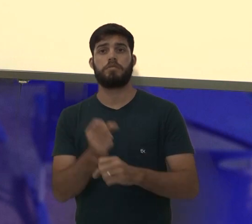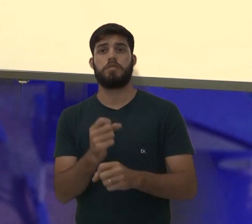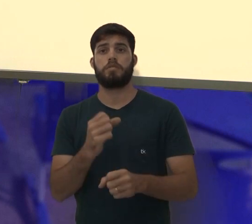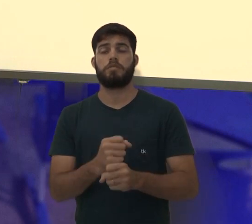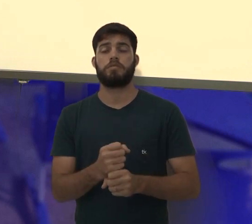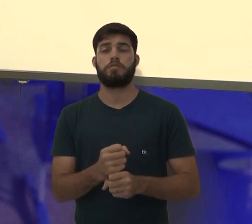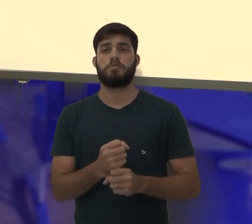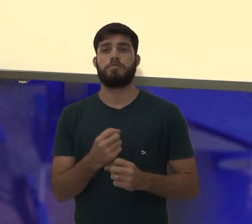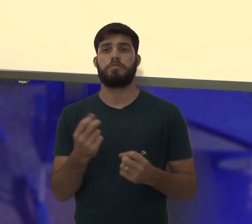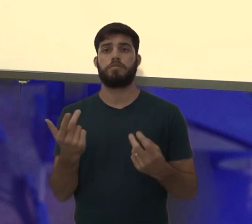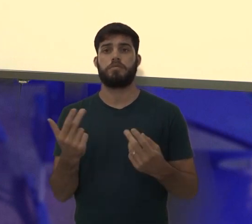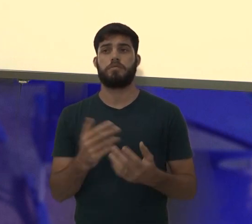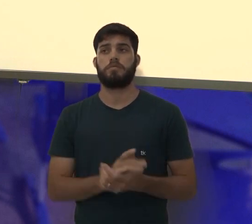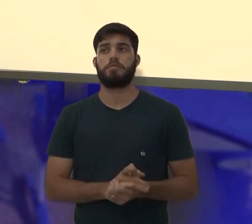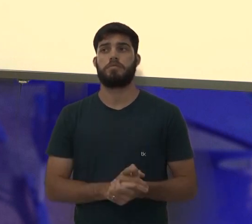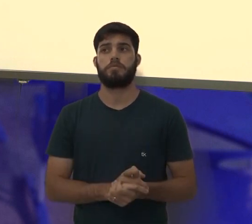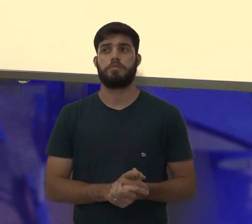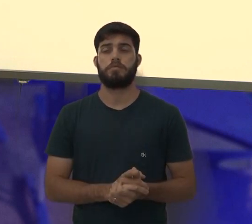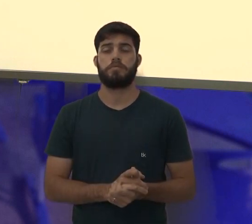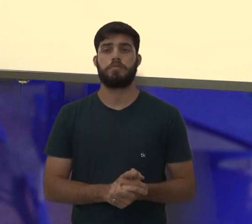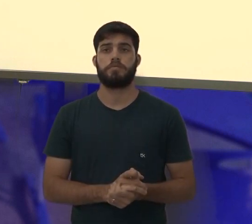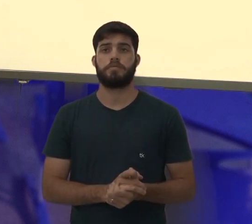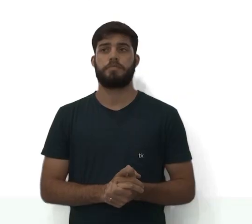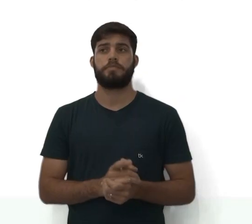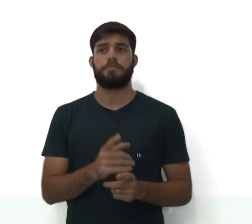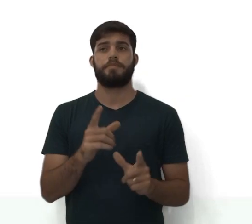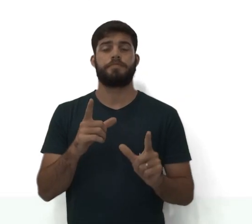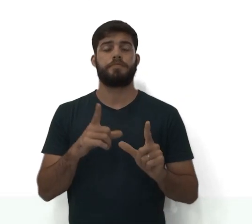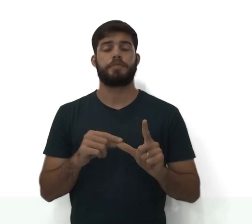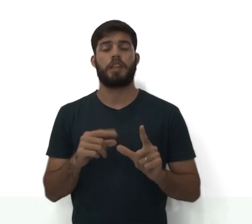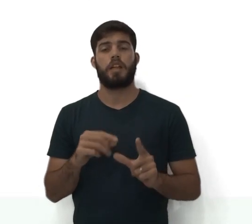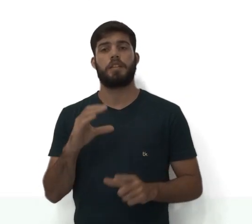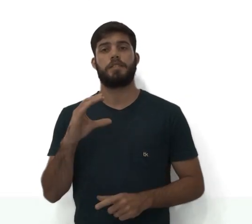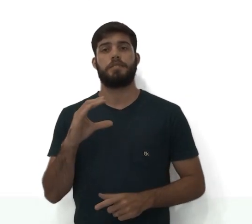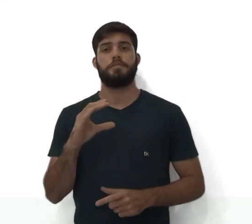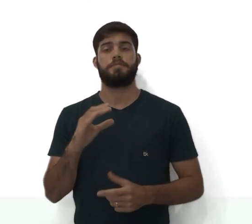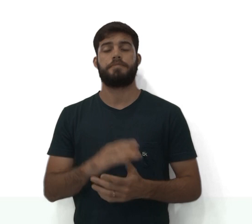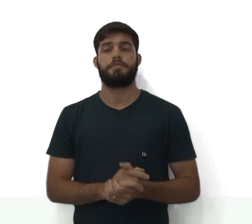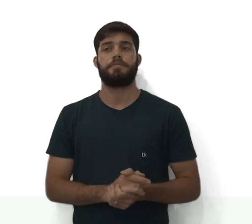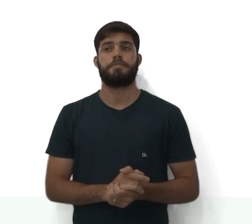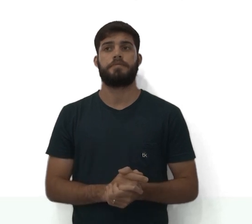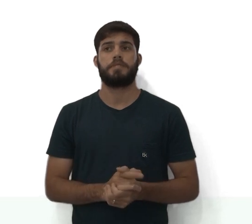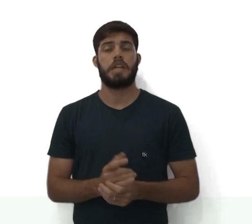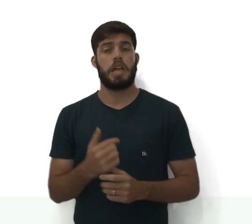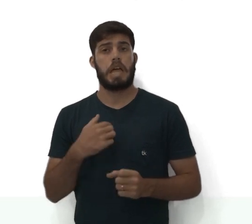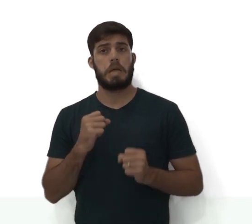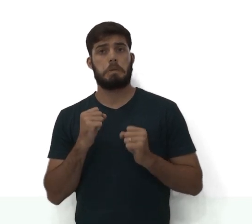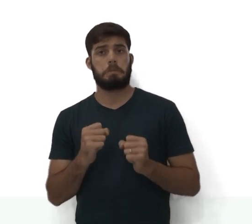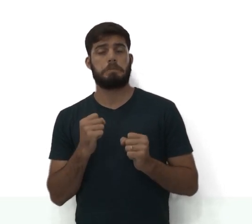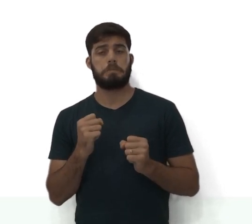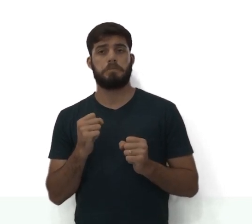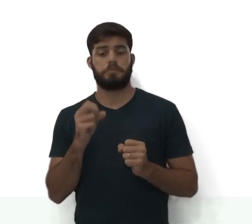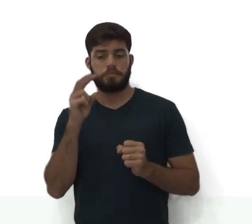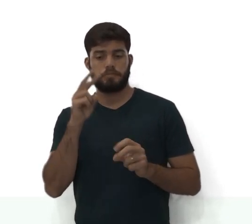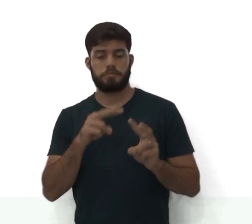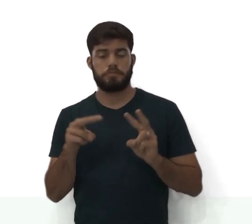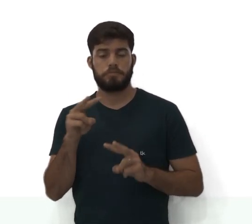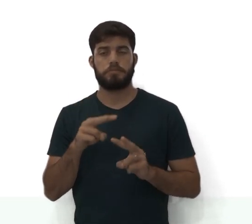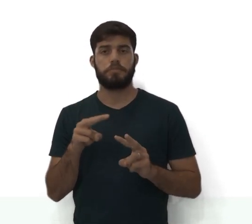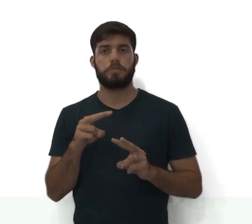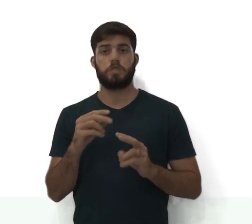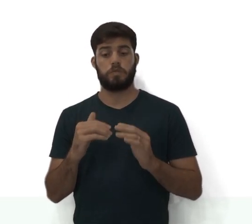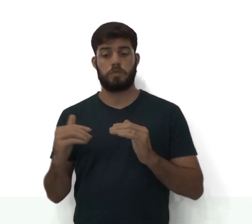os três, certo? A letra C dizia o seguinte: é possível considerar que o crescimento dessa empresa após